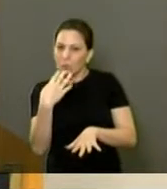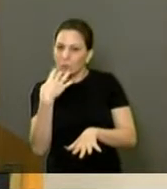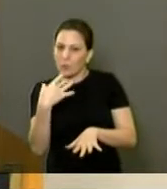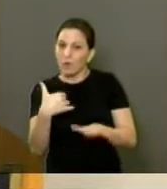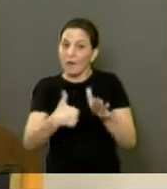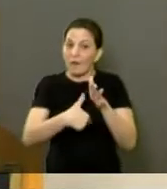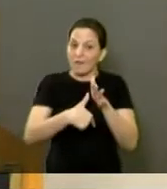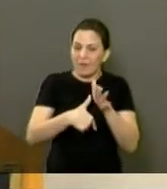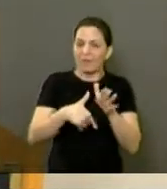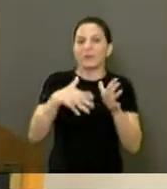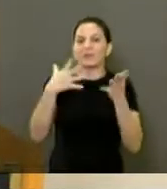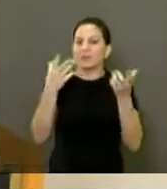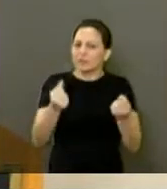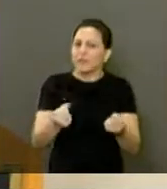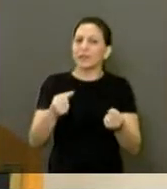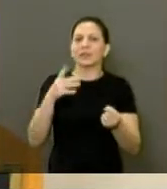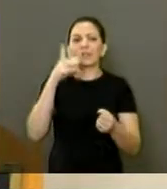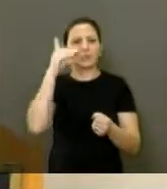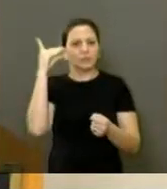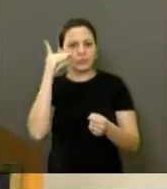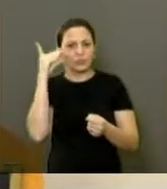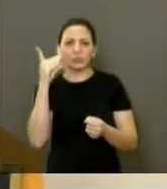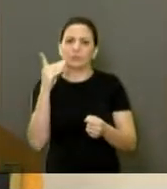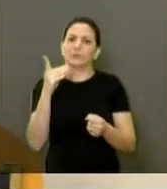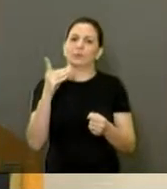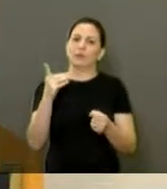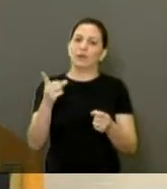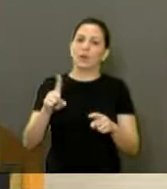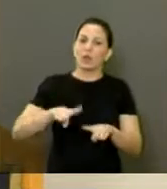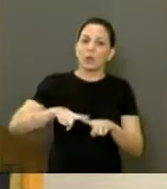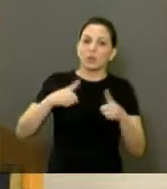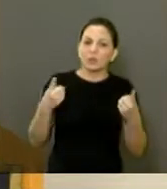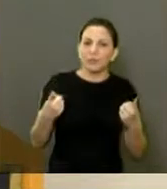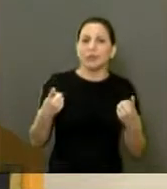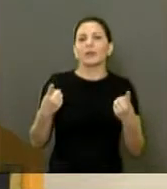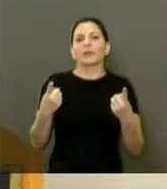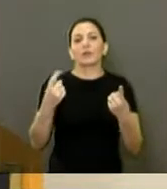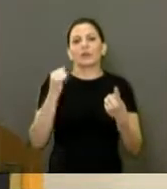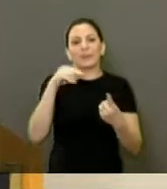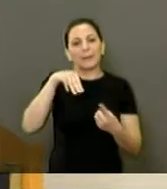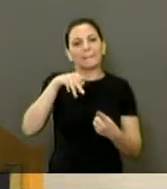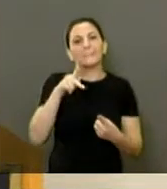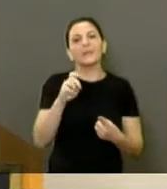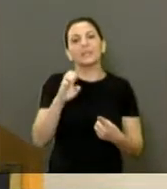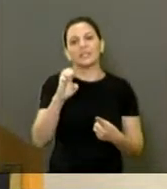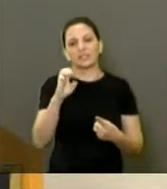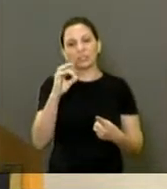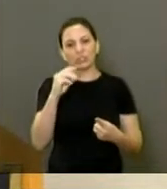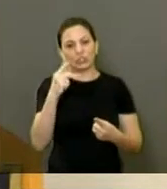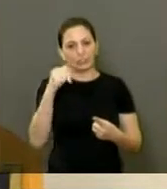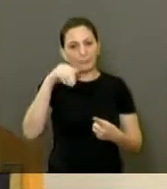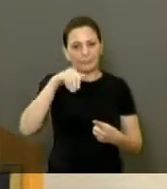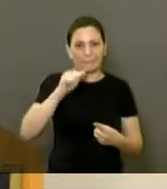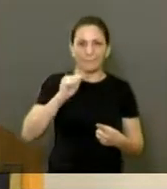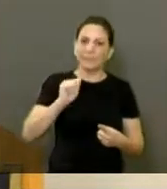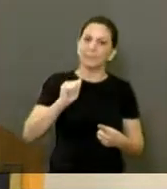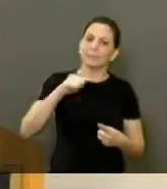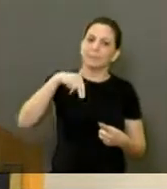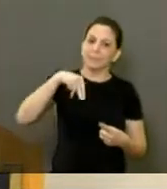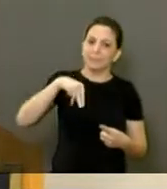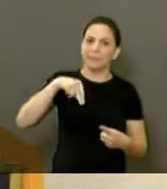pró-Dilma. O movimento era contra o impeachment, mas o próprio movimento governista não